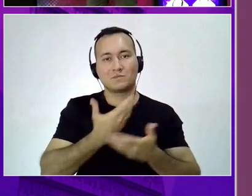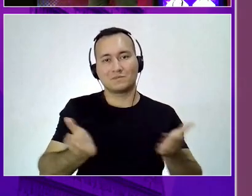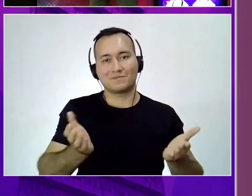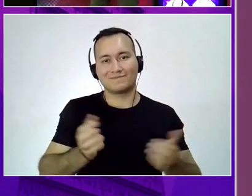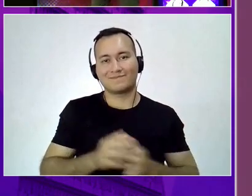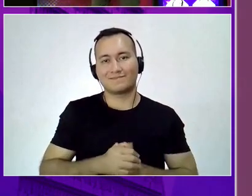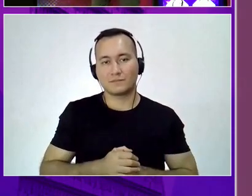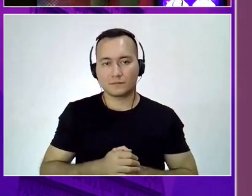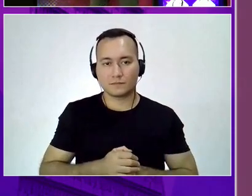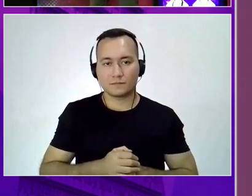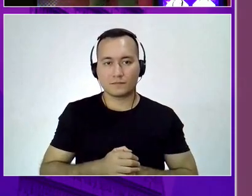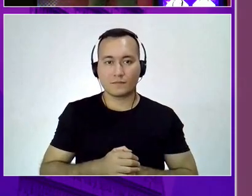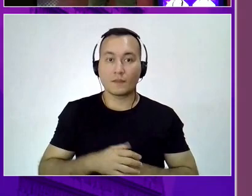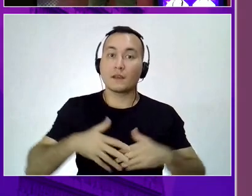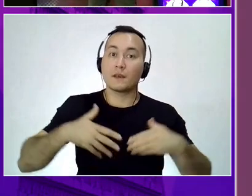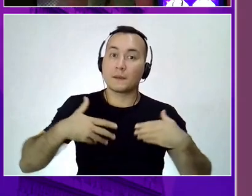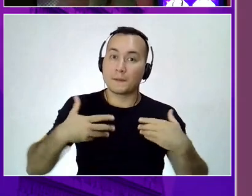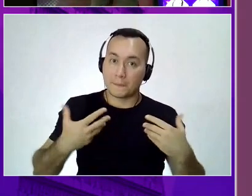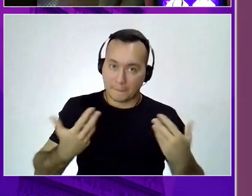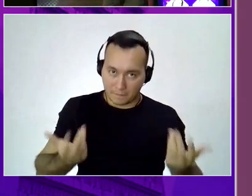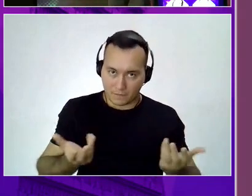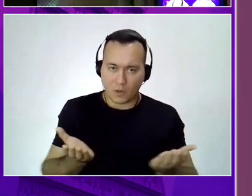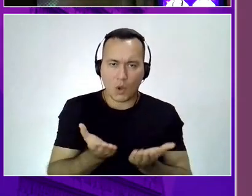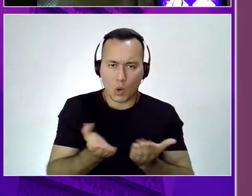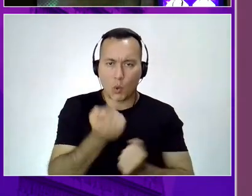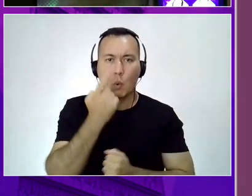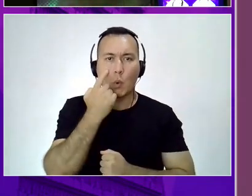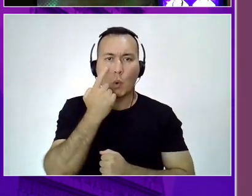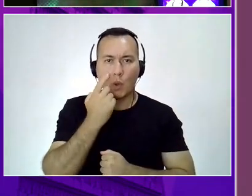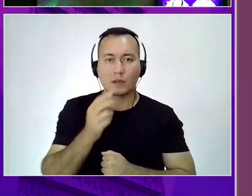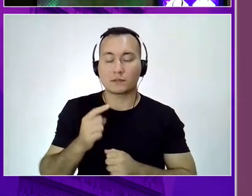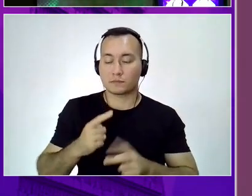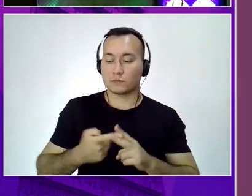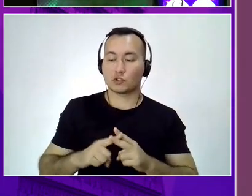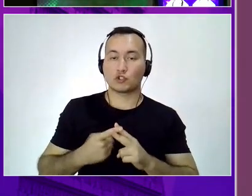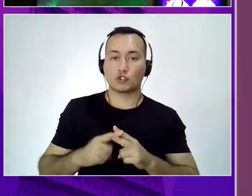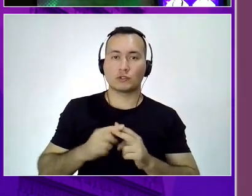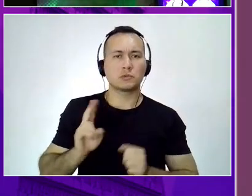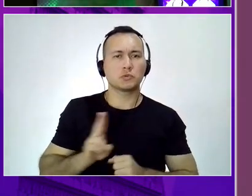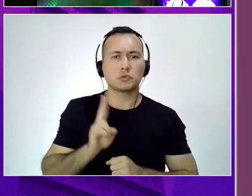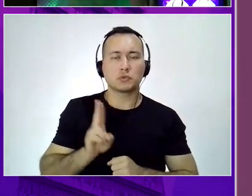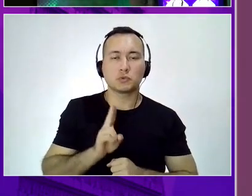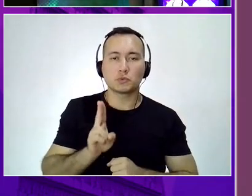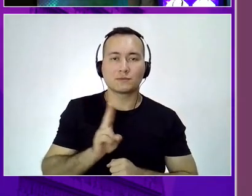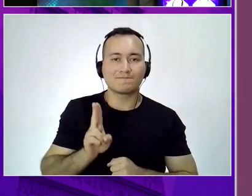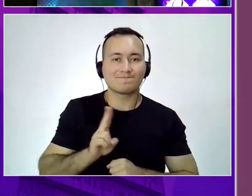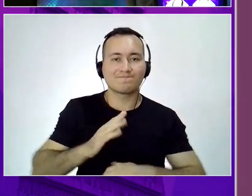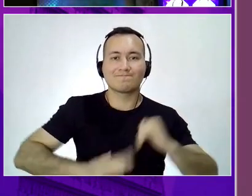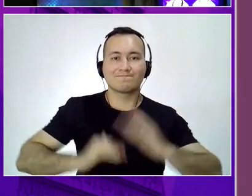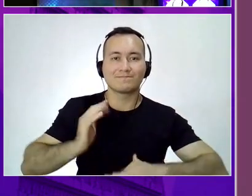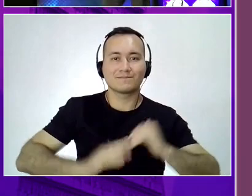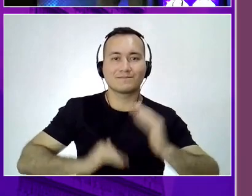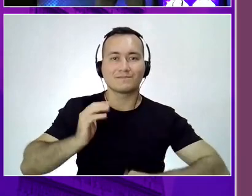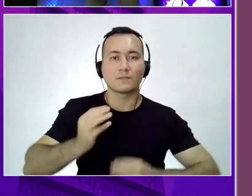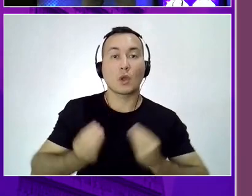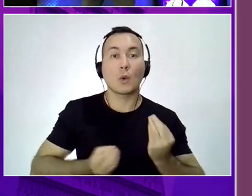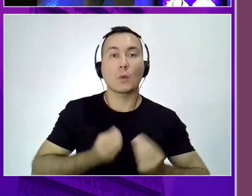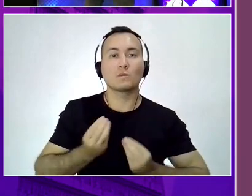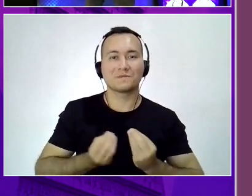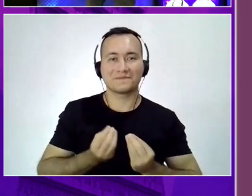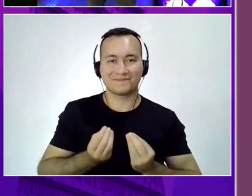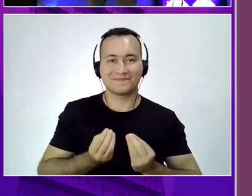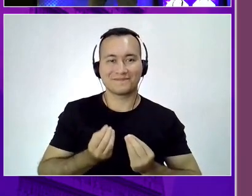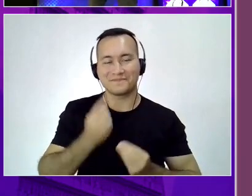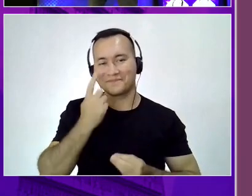nos conceitos envolvidos em cada etapa que tem que ser executada no meu processo de desenvolvimento. Então, a gente, eu quero ter